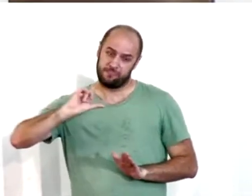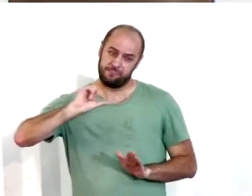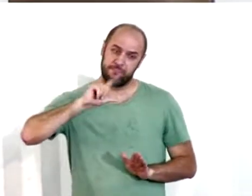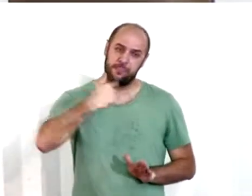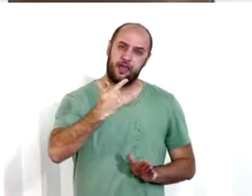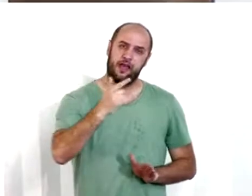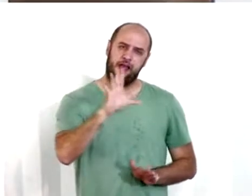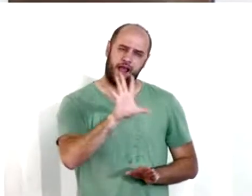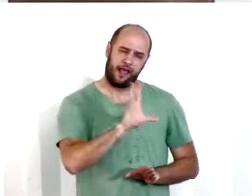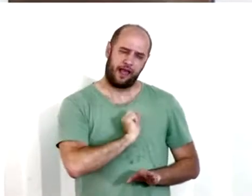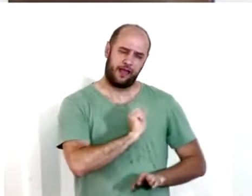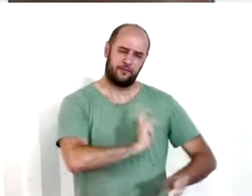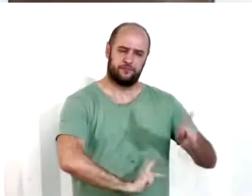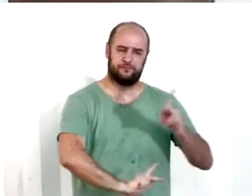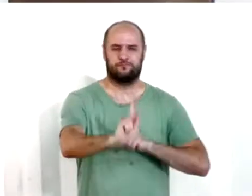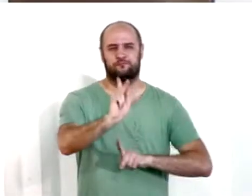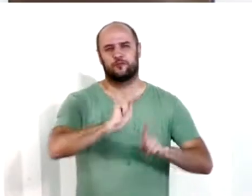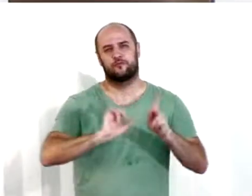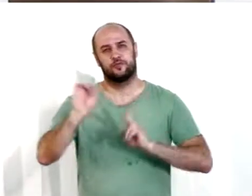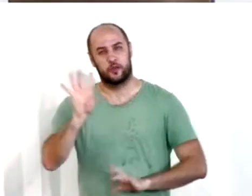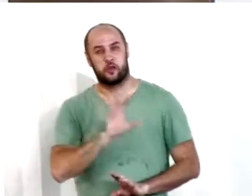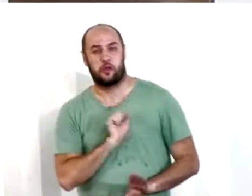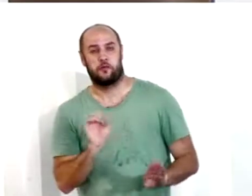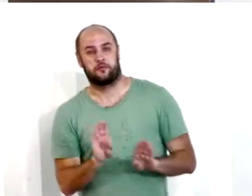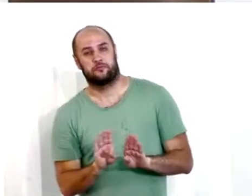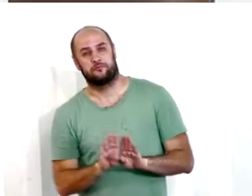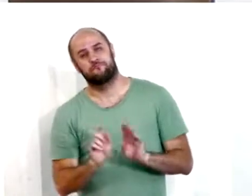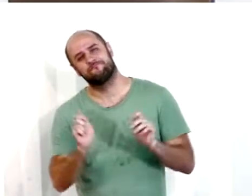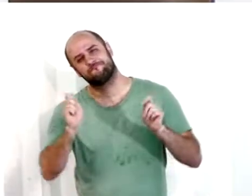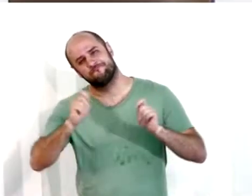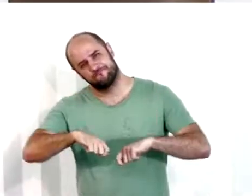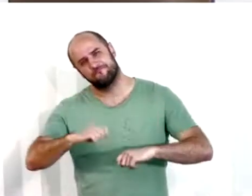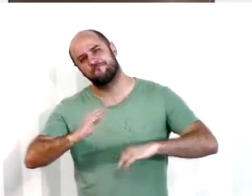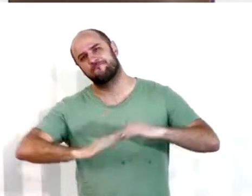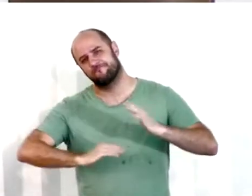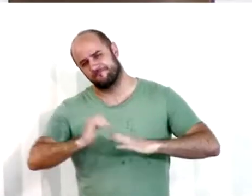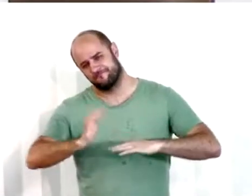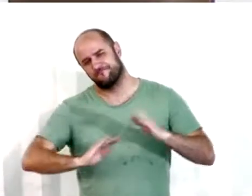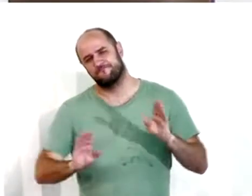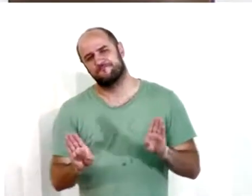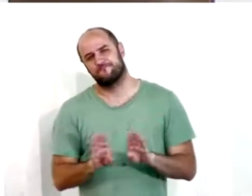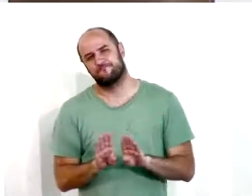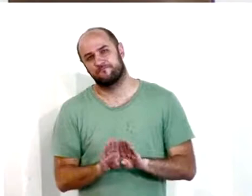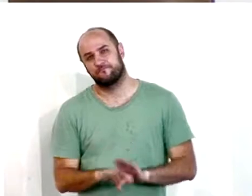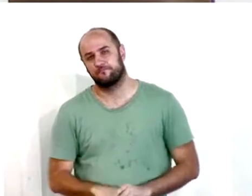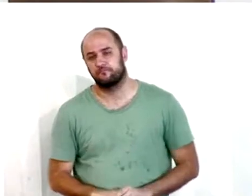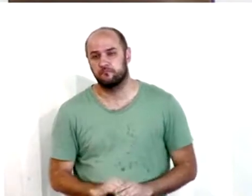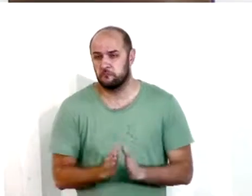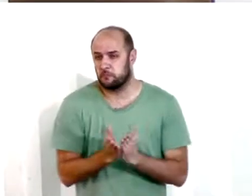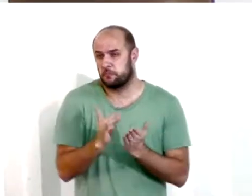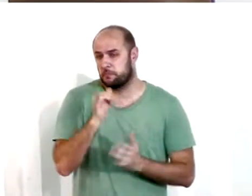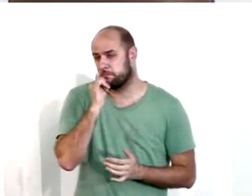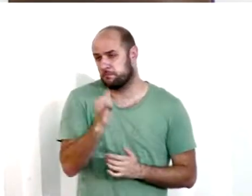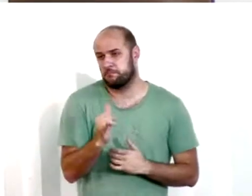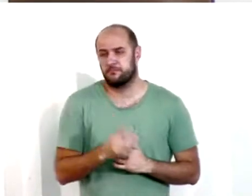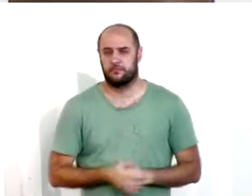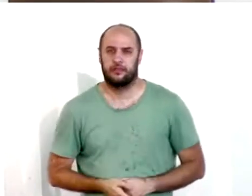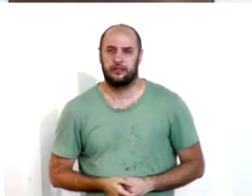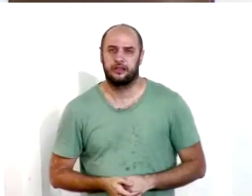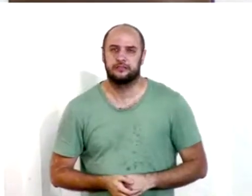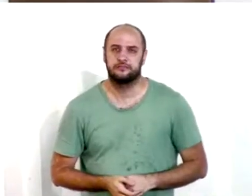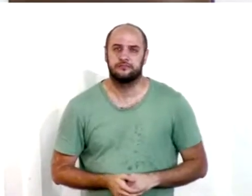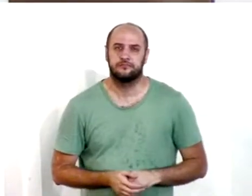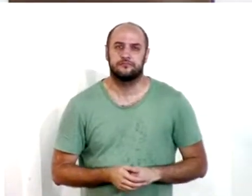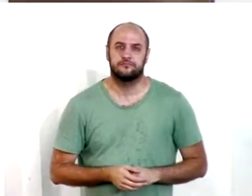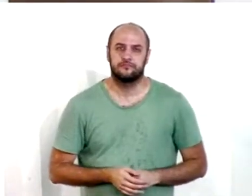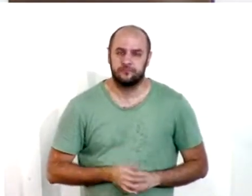Pai também passou a amar, para que Ele pudesse então realizar essa obra. E o texto vai dizer que obra é essa. Ele diz